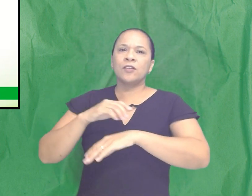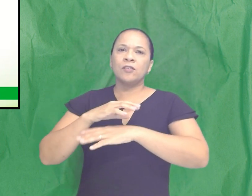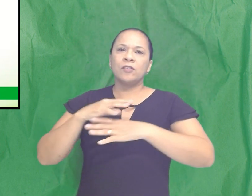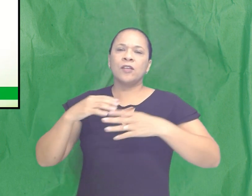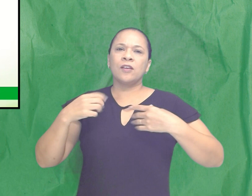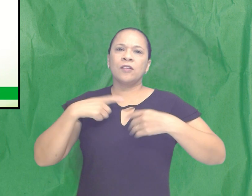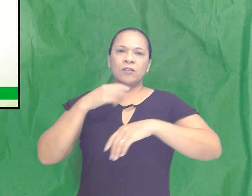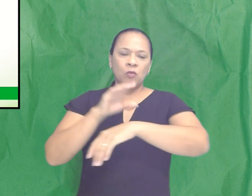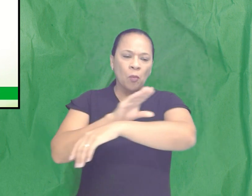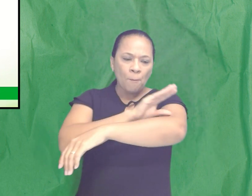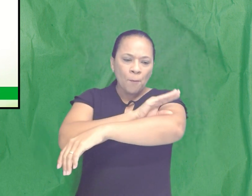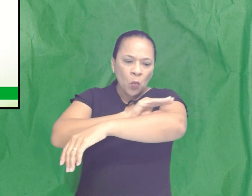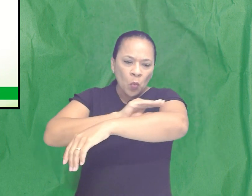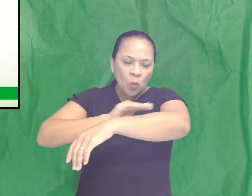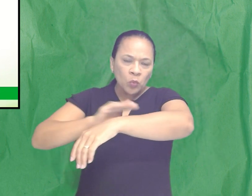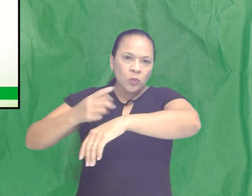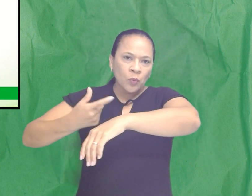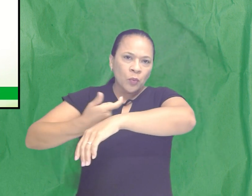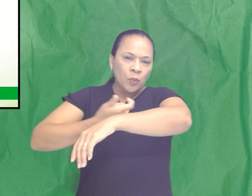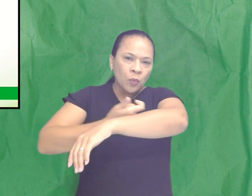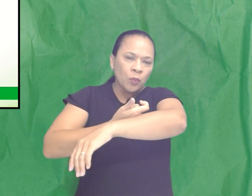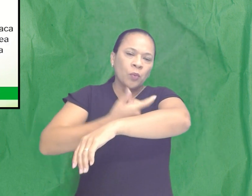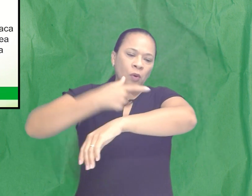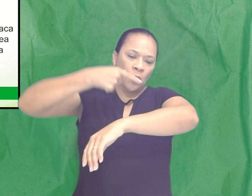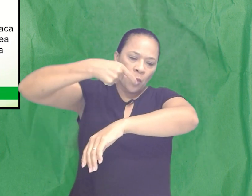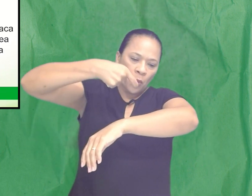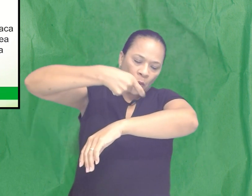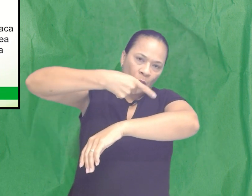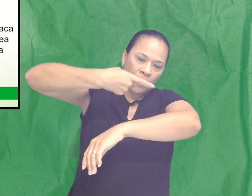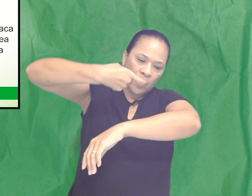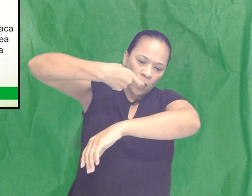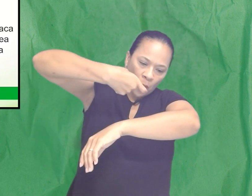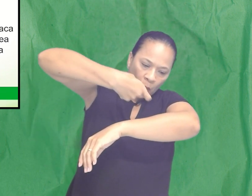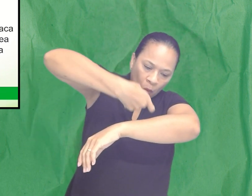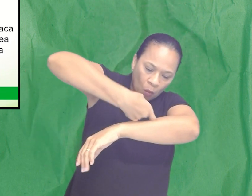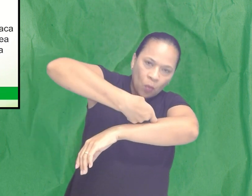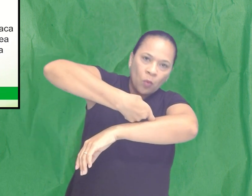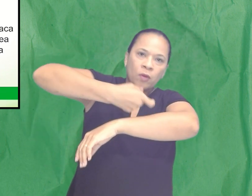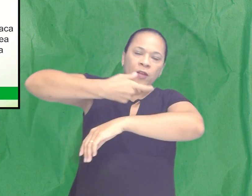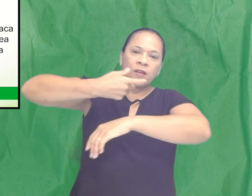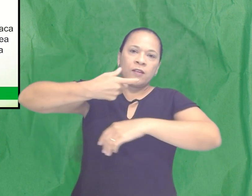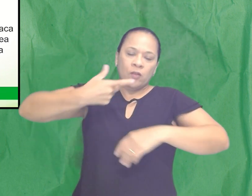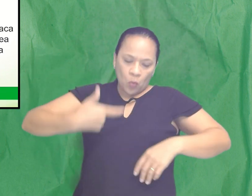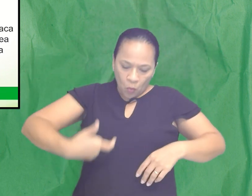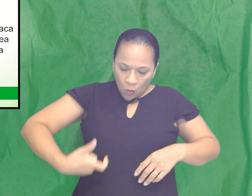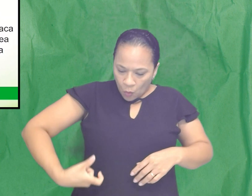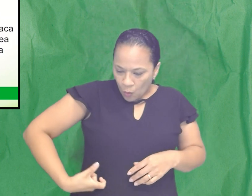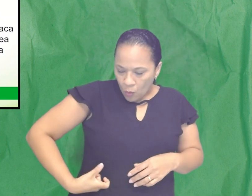intramuscular, intravenosa, arterial, intraperitoneal, intratecal,